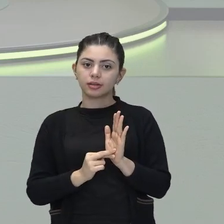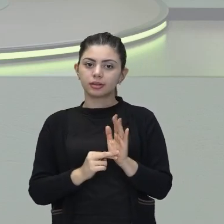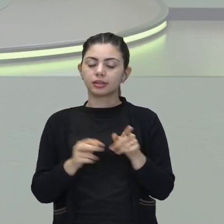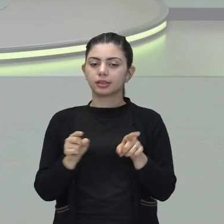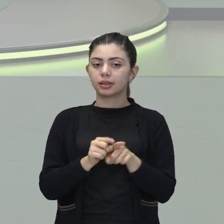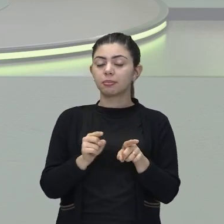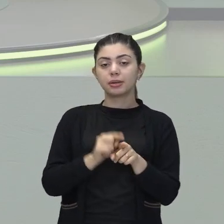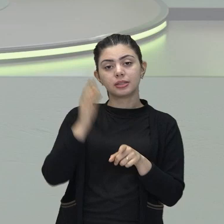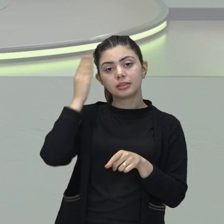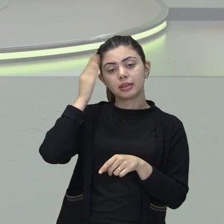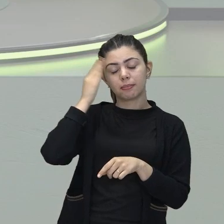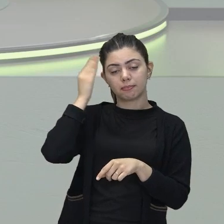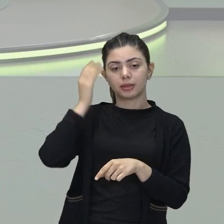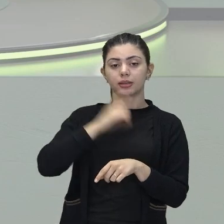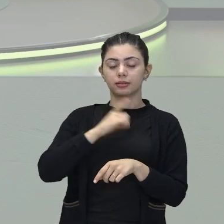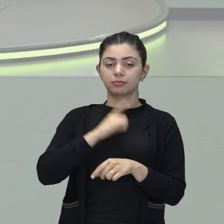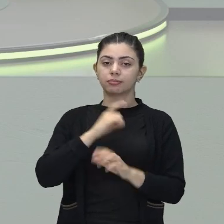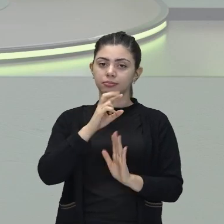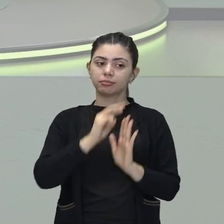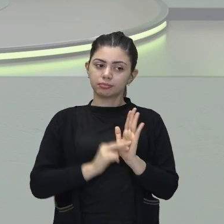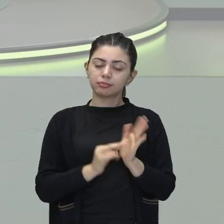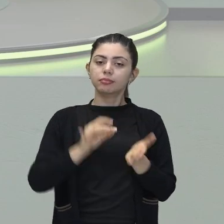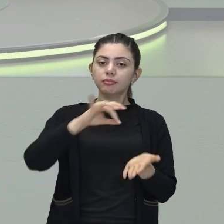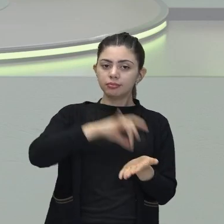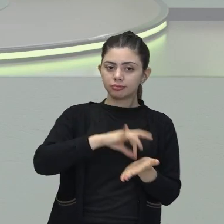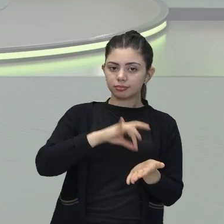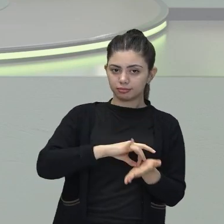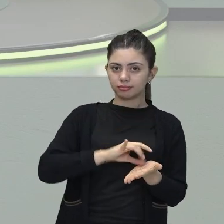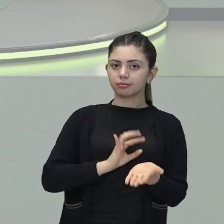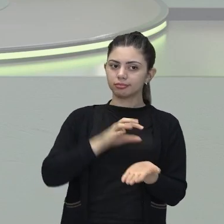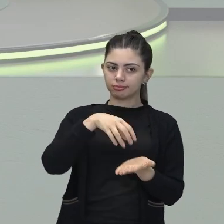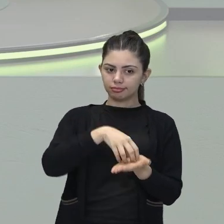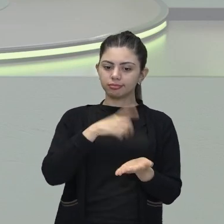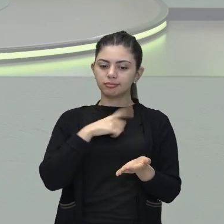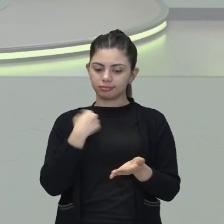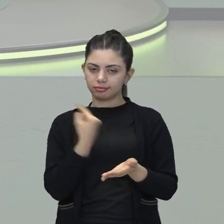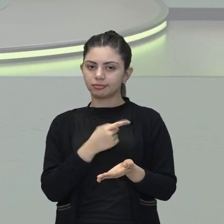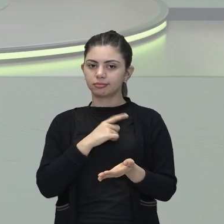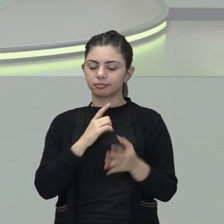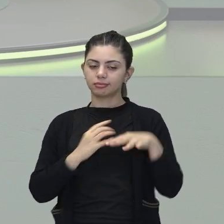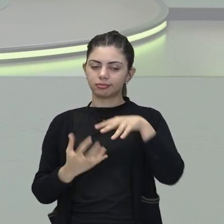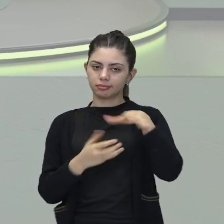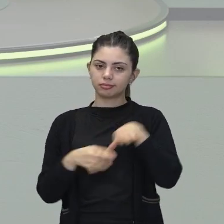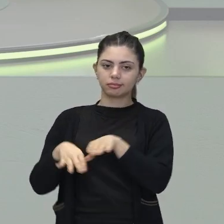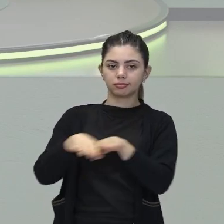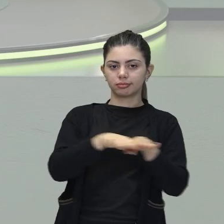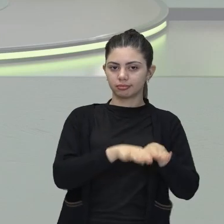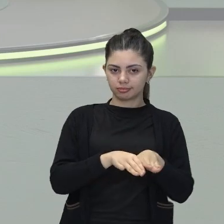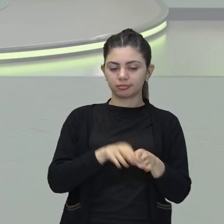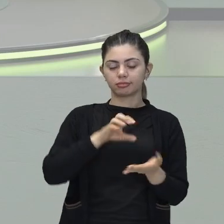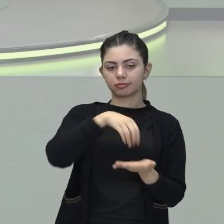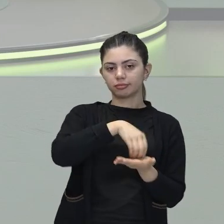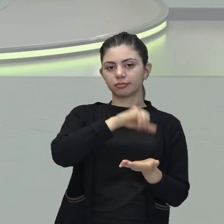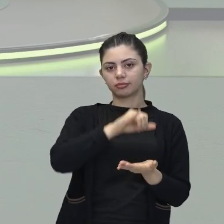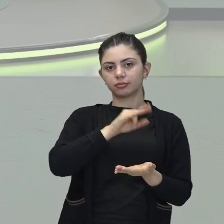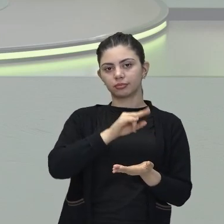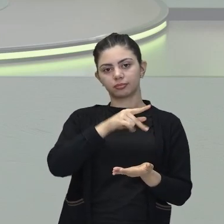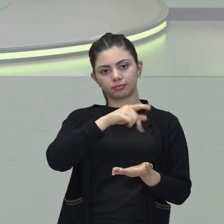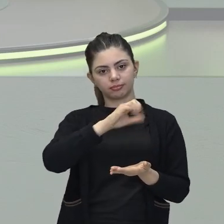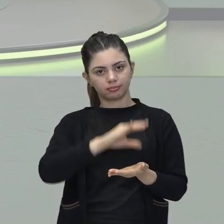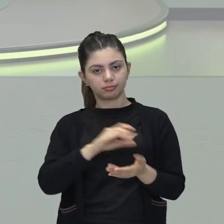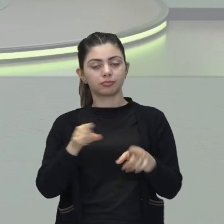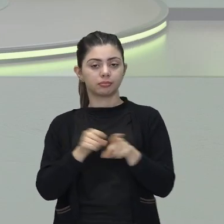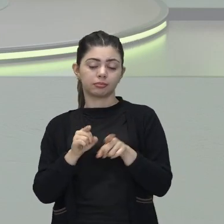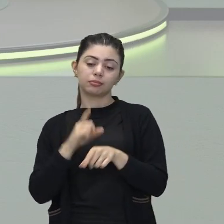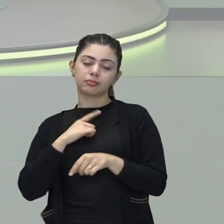que existem a nomenclatura oficial, que é aquela padronizada pela IUPAC, e a nomenclatura usual, que é como a gente